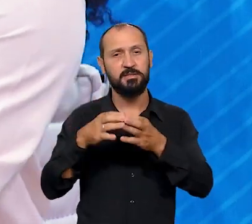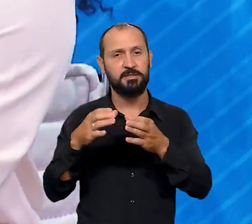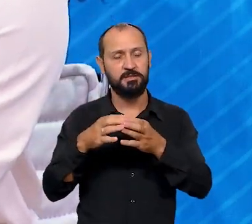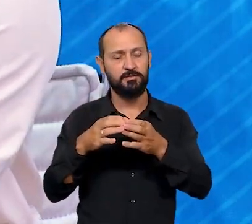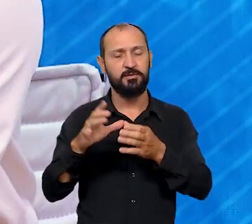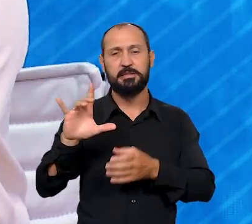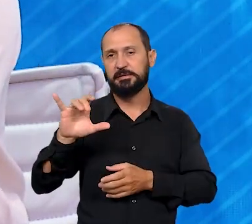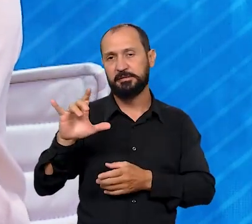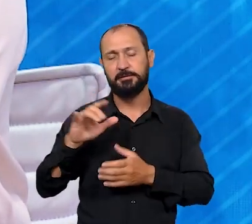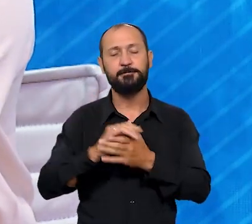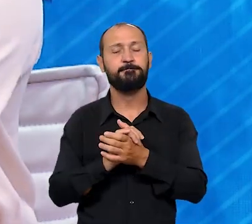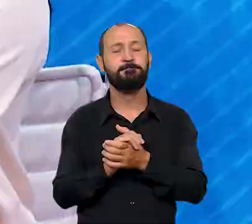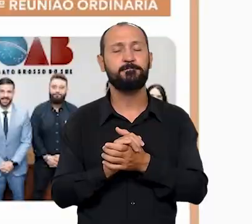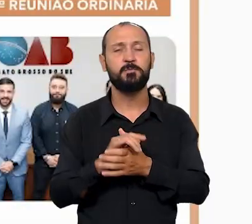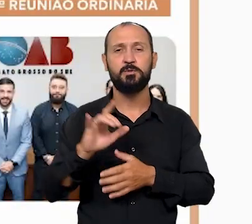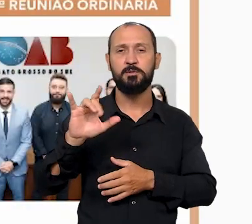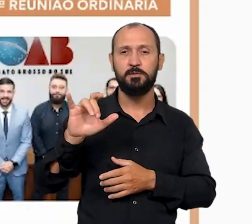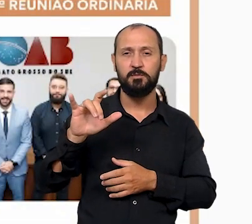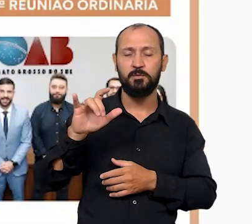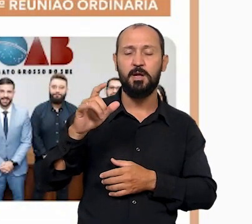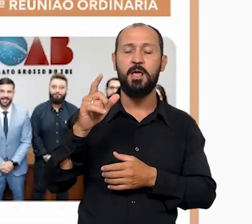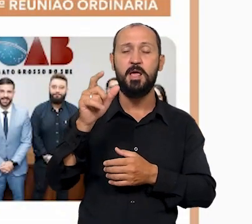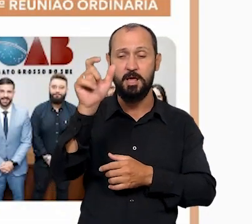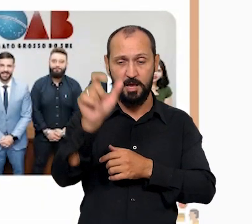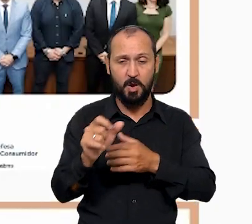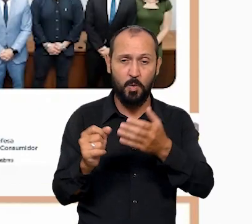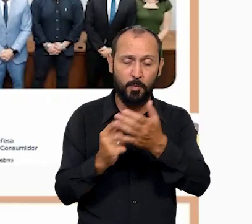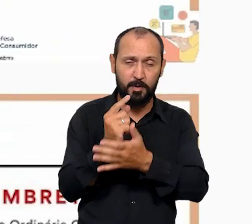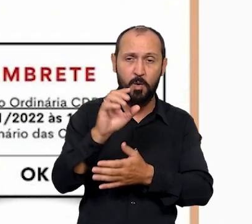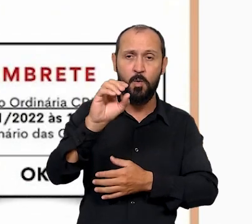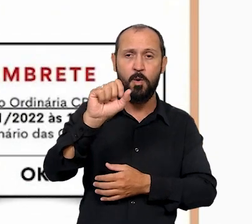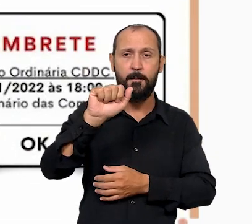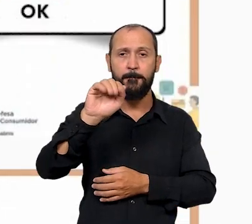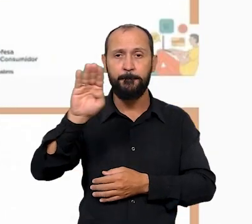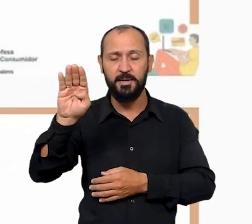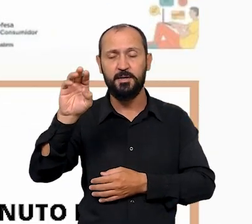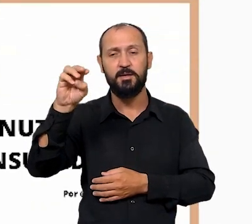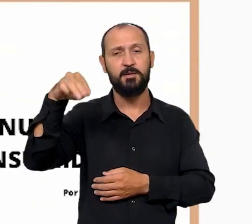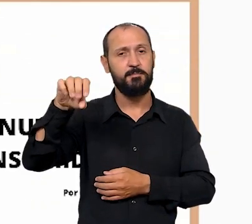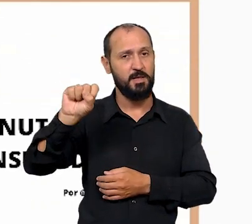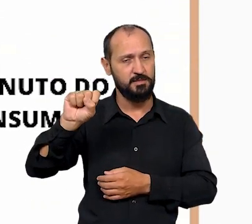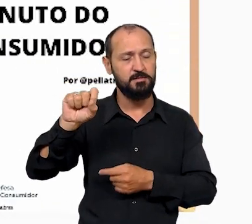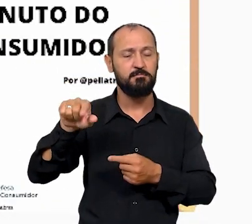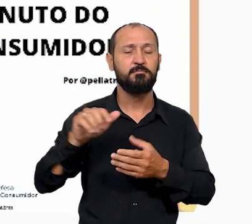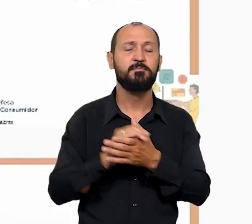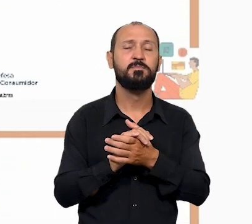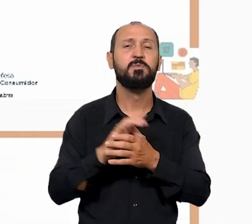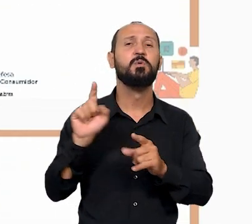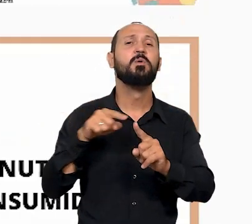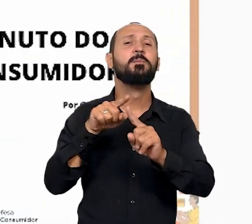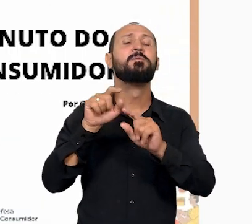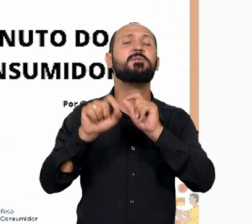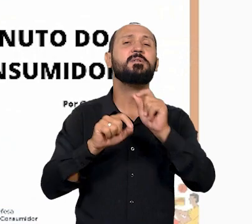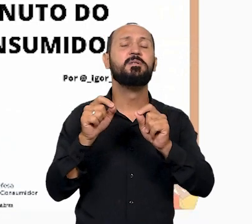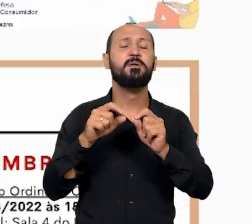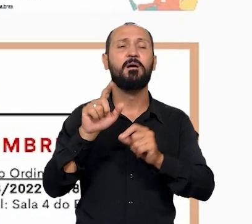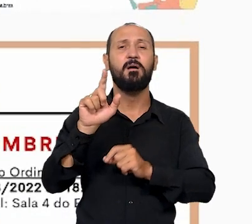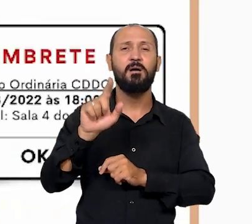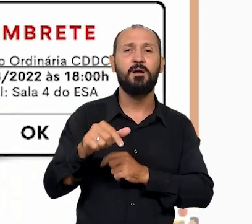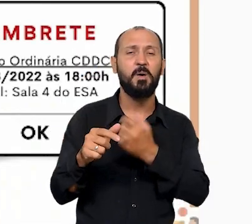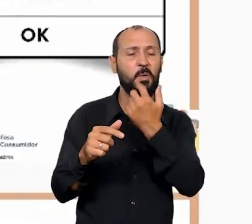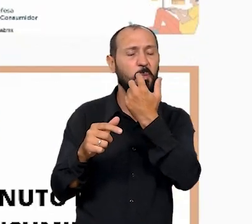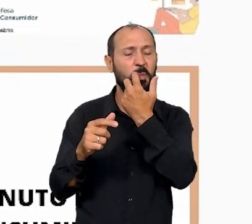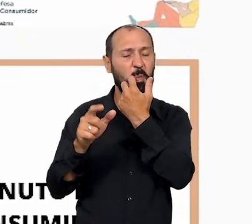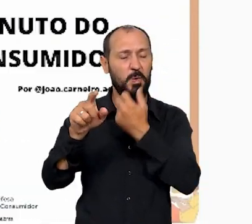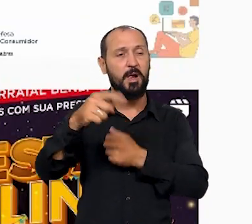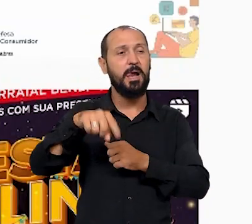principal objetivo, né, desse canal. Nosso Instagram é Consumidor OABMS, tá? E o objetivo